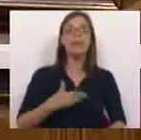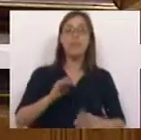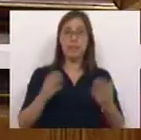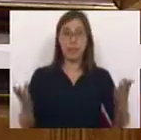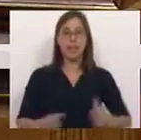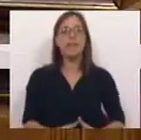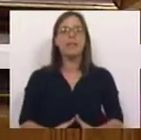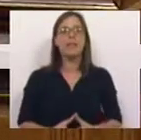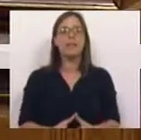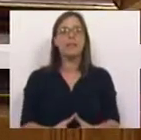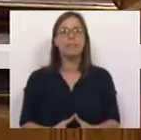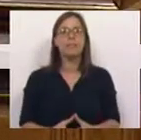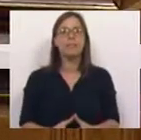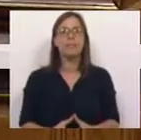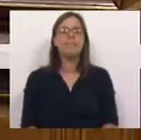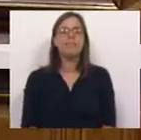CDS,